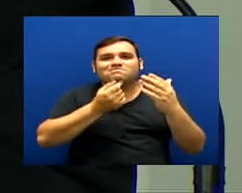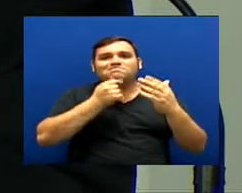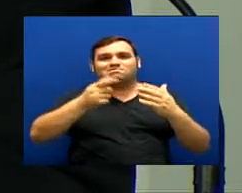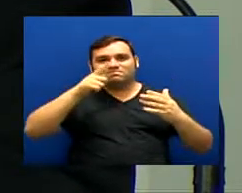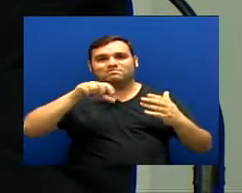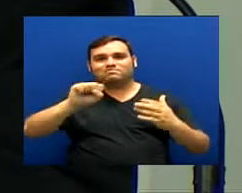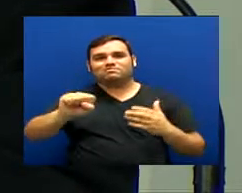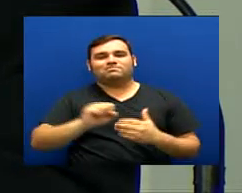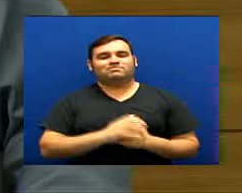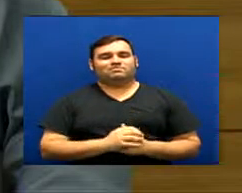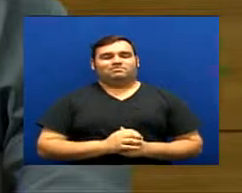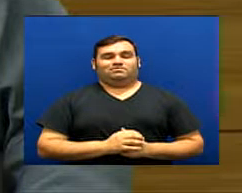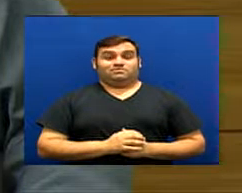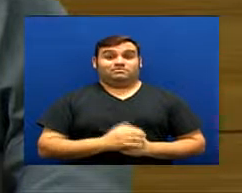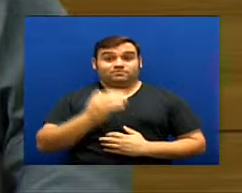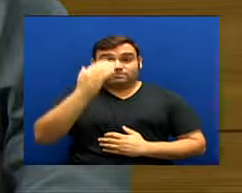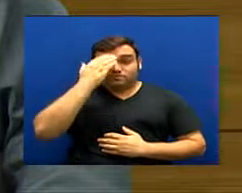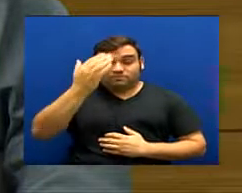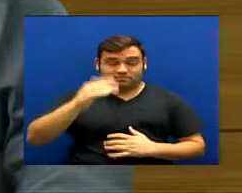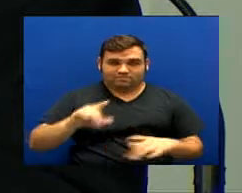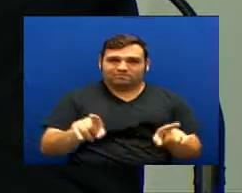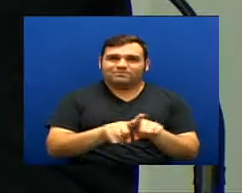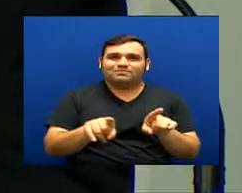Por gentileza, padre.